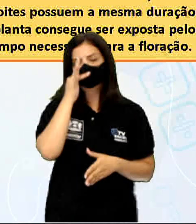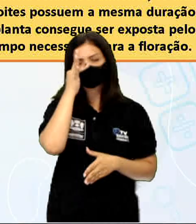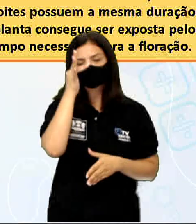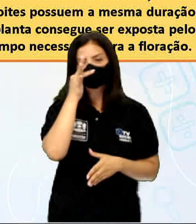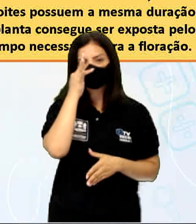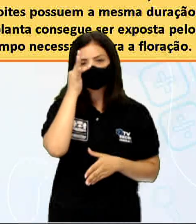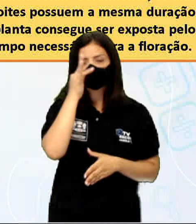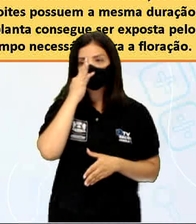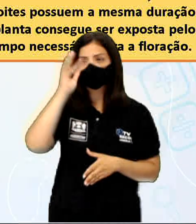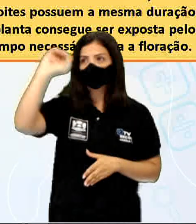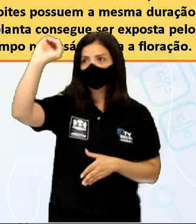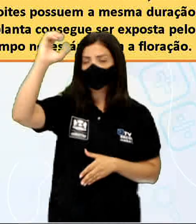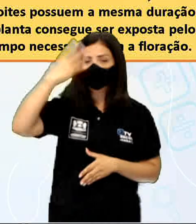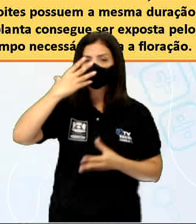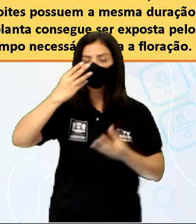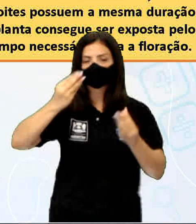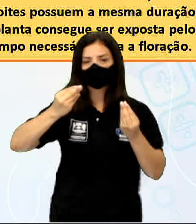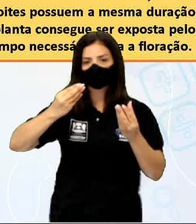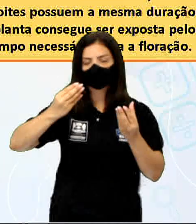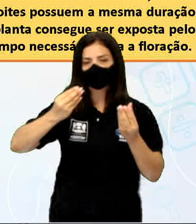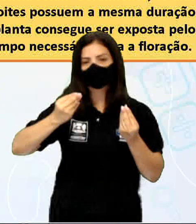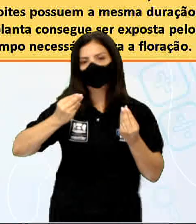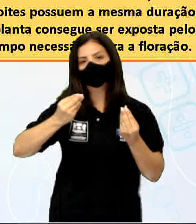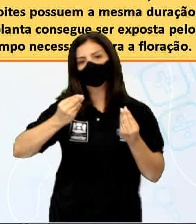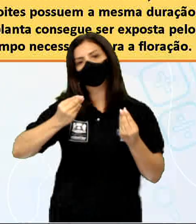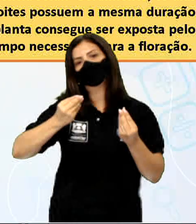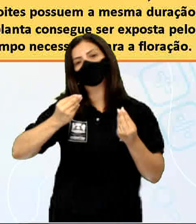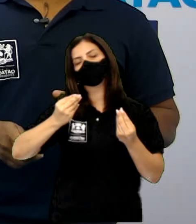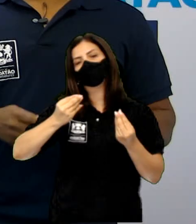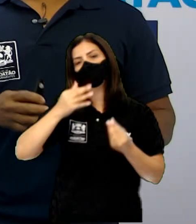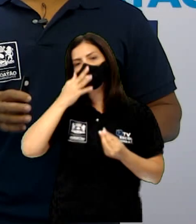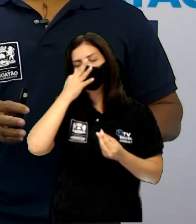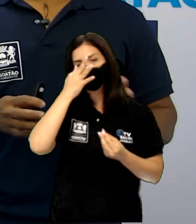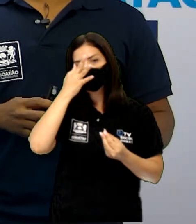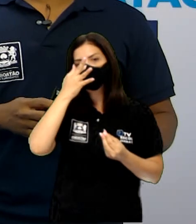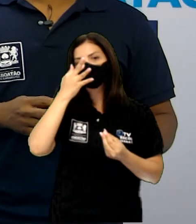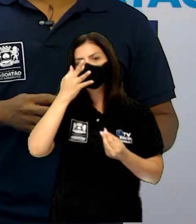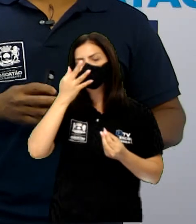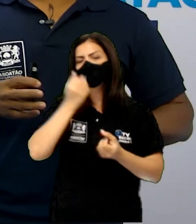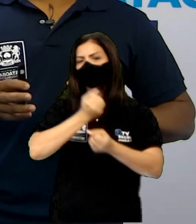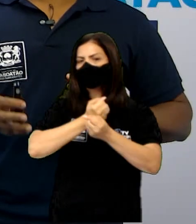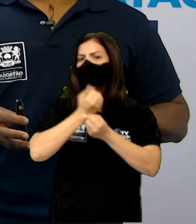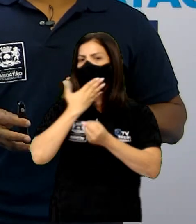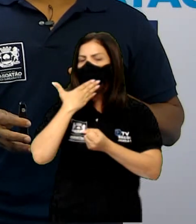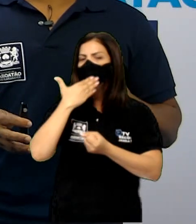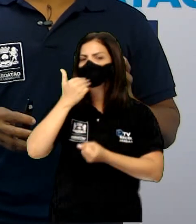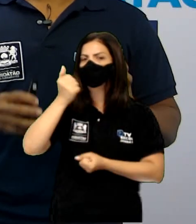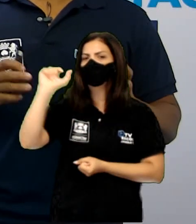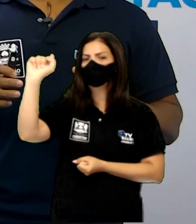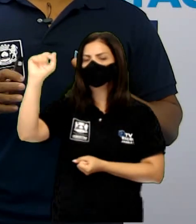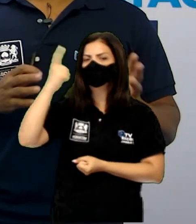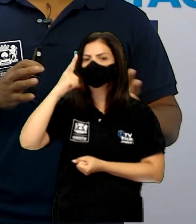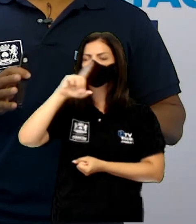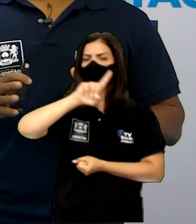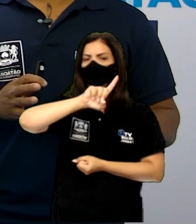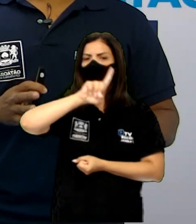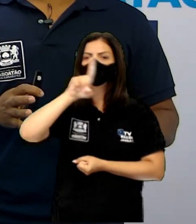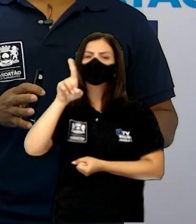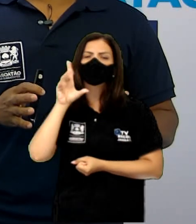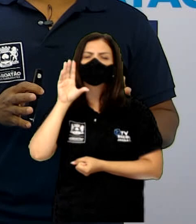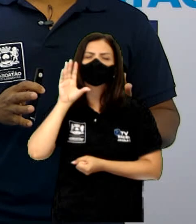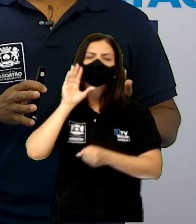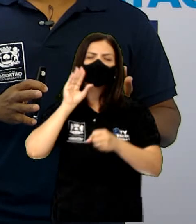conseguem resistir melhor à incidência solar, geralmente os dias e as noites têm a